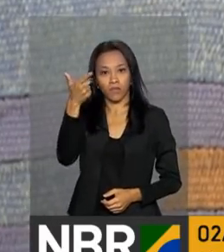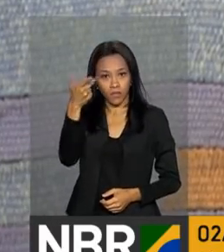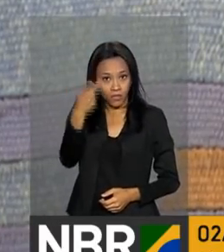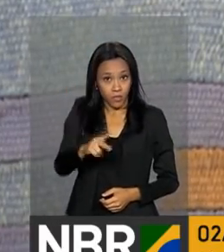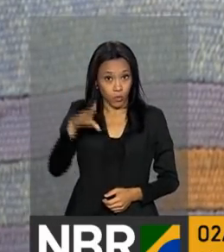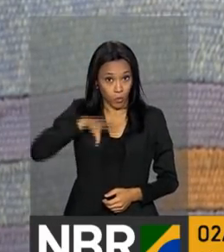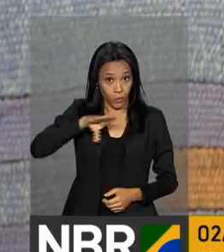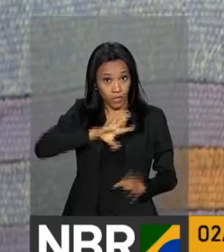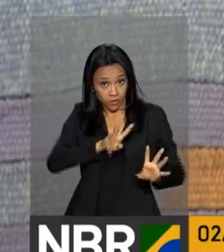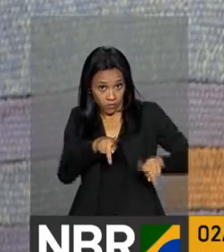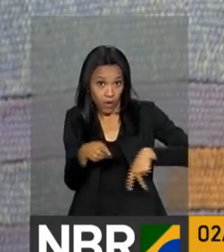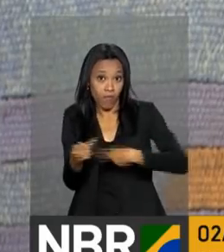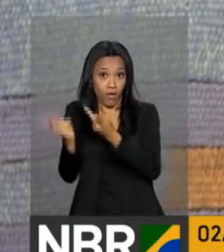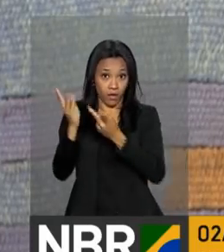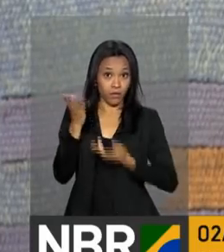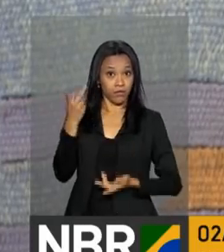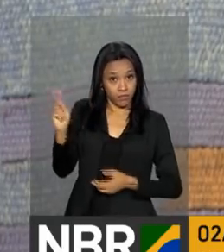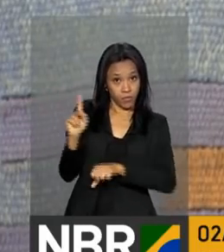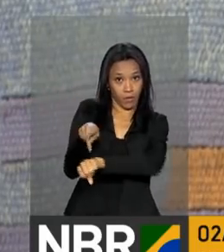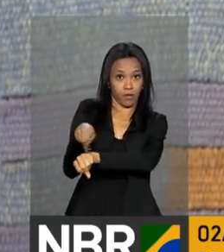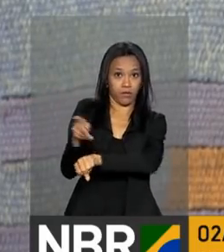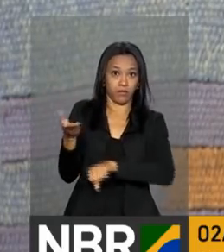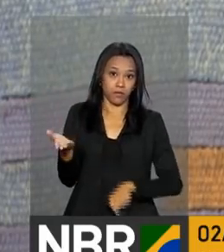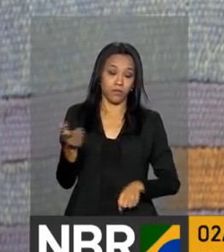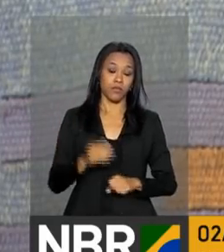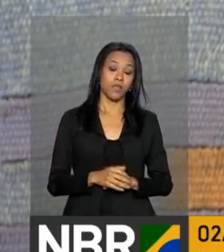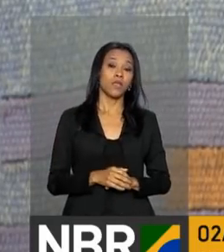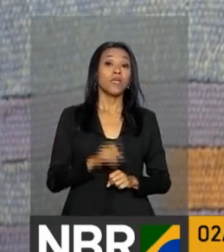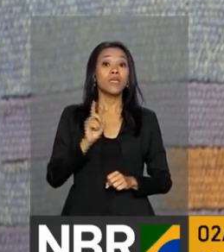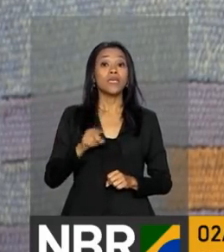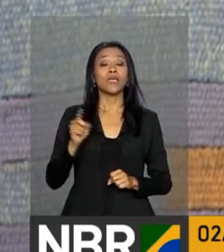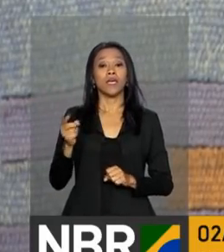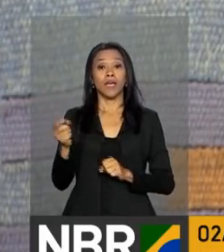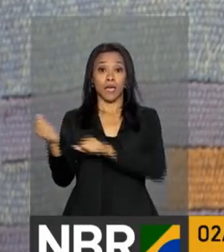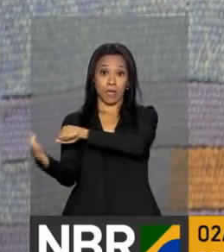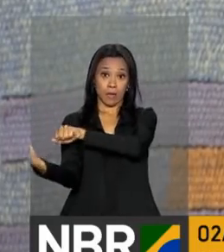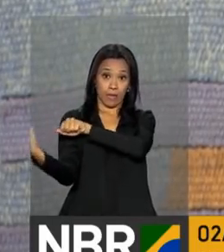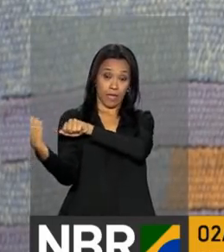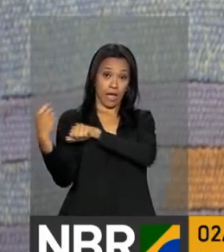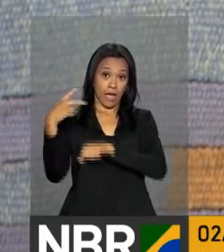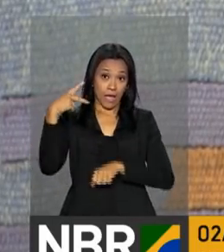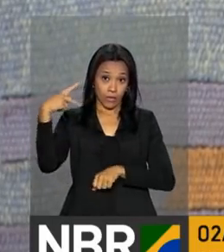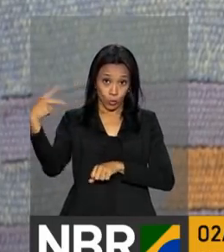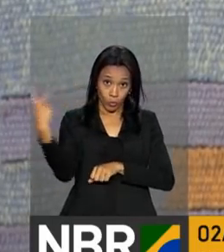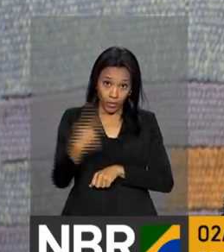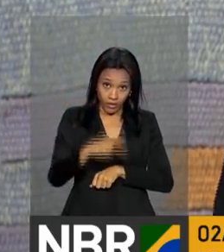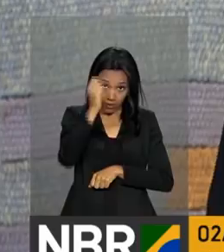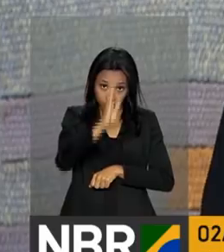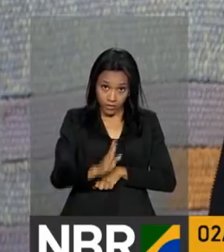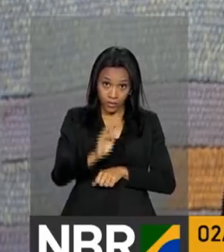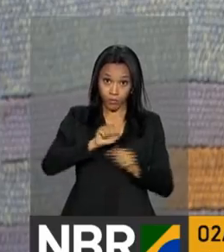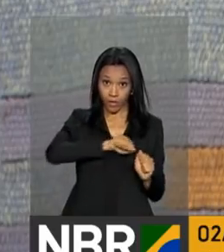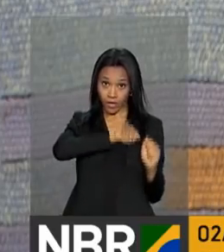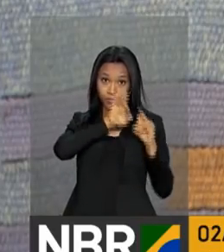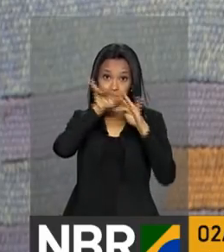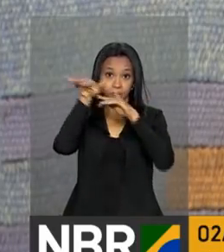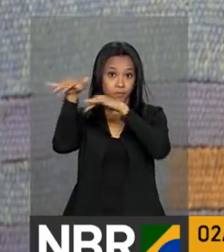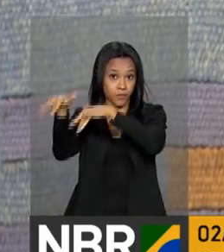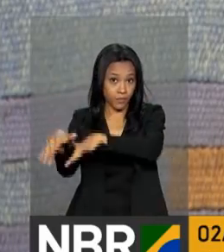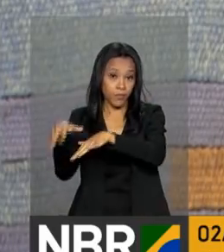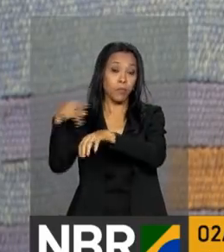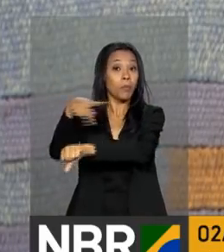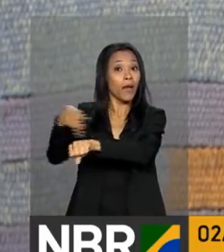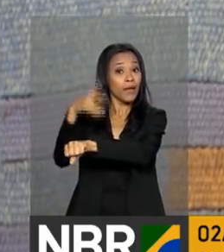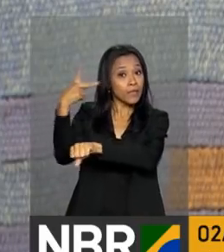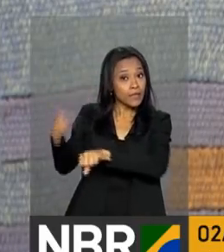Brasil. E a verdade é que a migração do Brasil para o Suriname segue viva